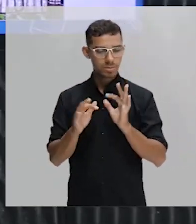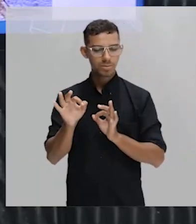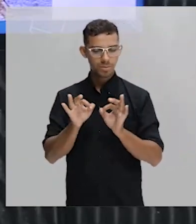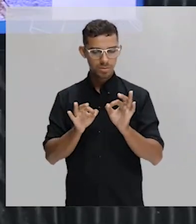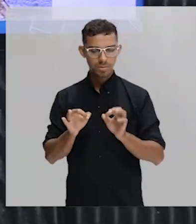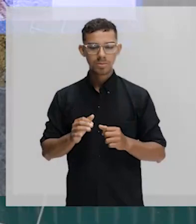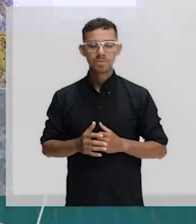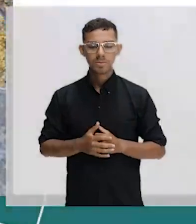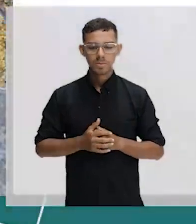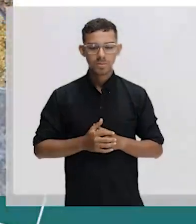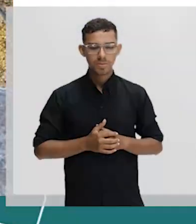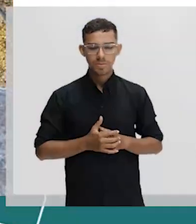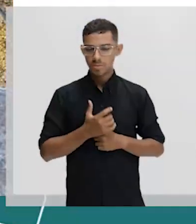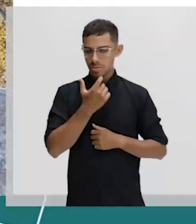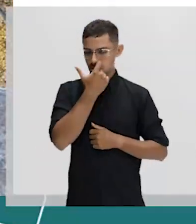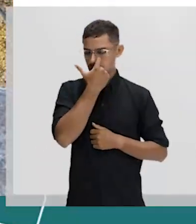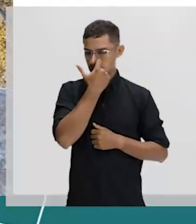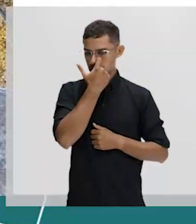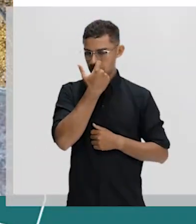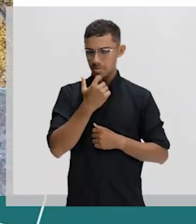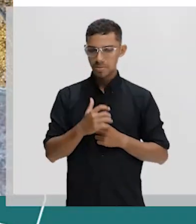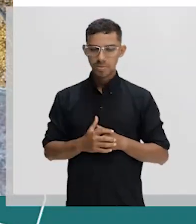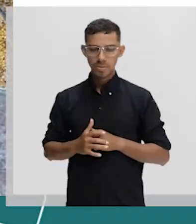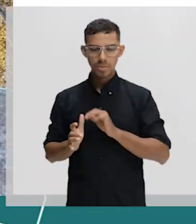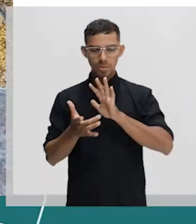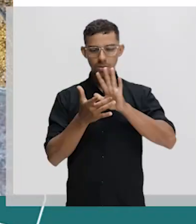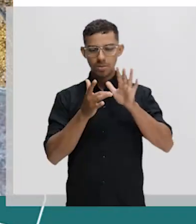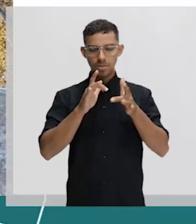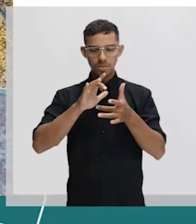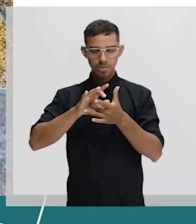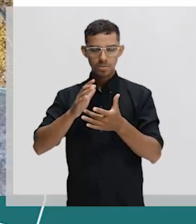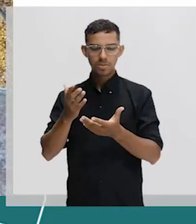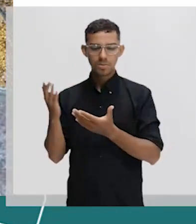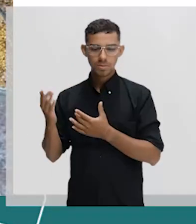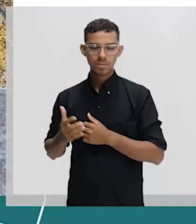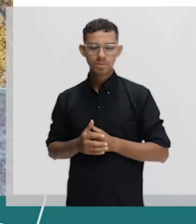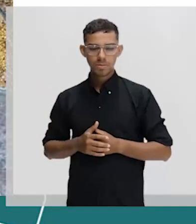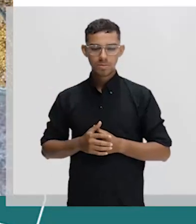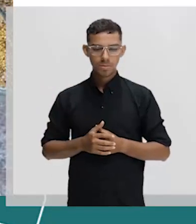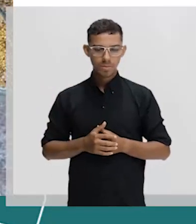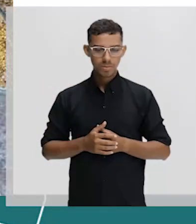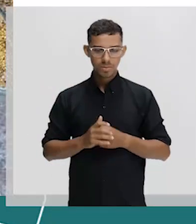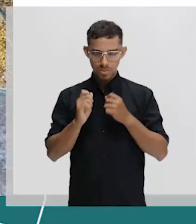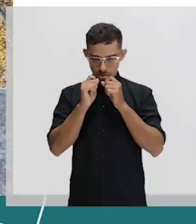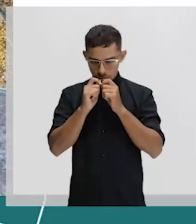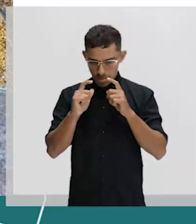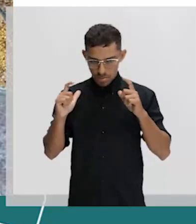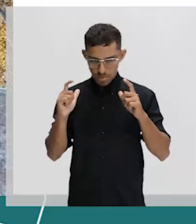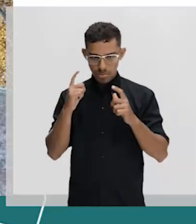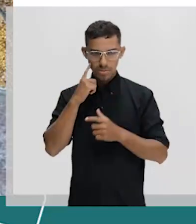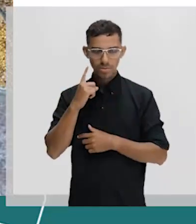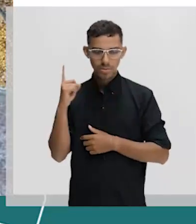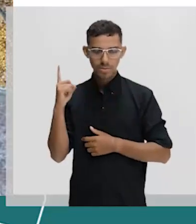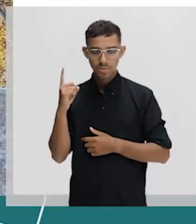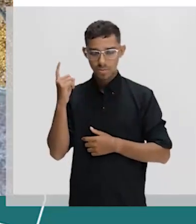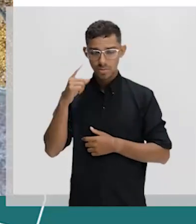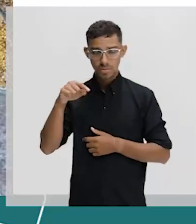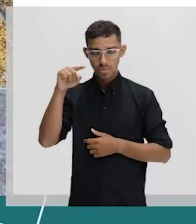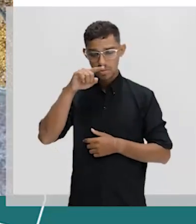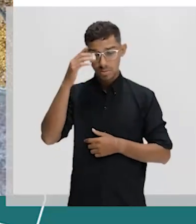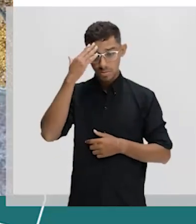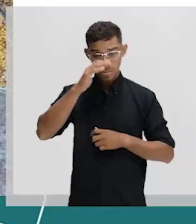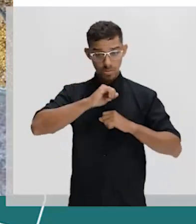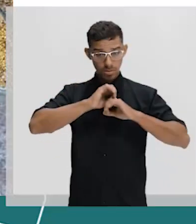certo? Mosaico de Jesus Cristo em Santa Sofia, Istambul, e um zoom do mosaico para você ter noção do que eu